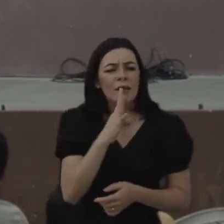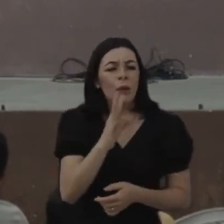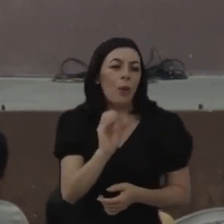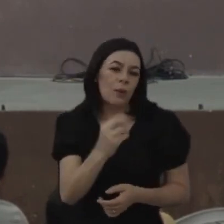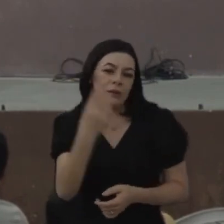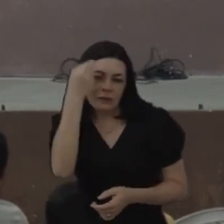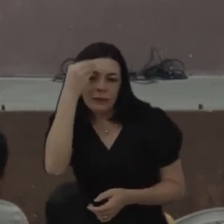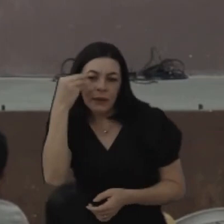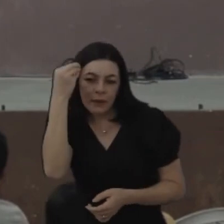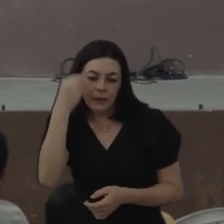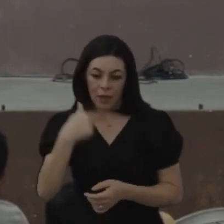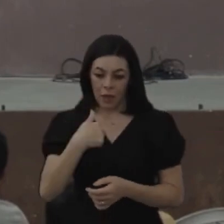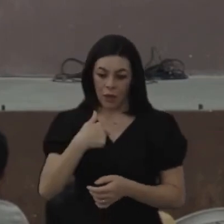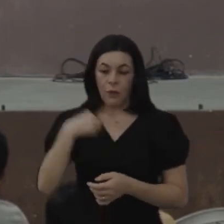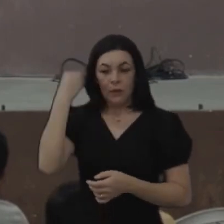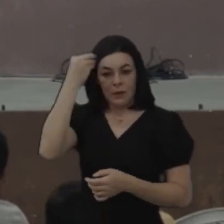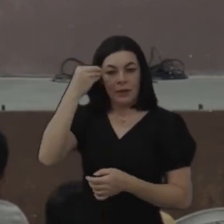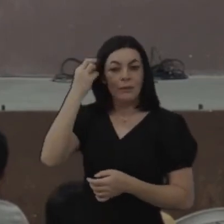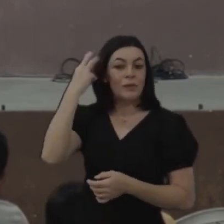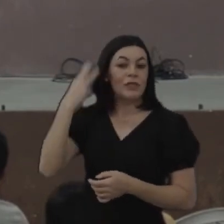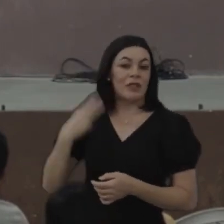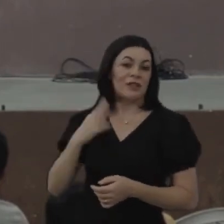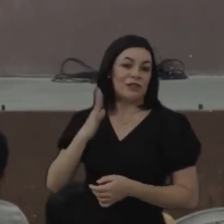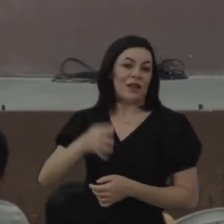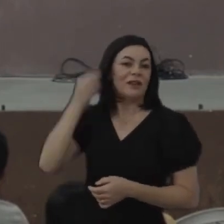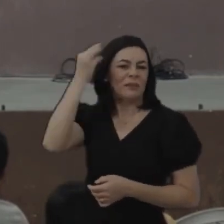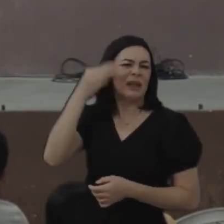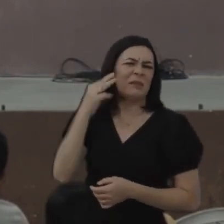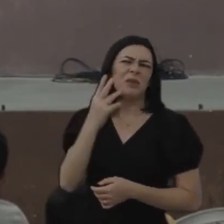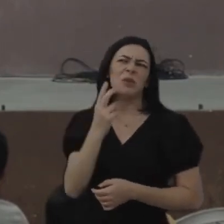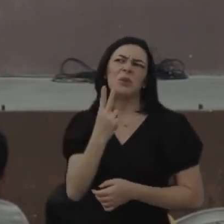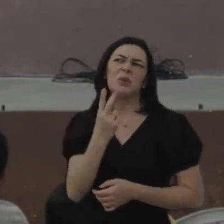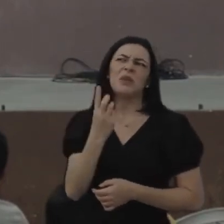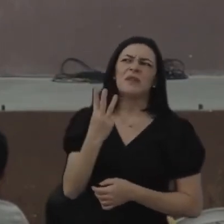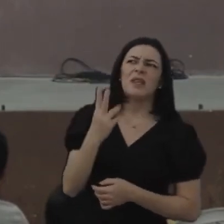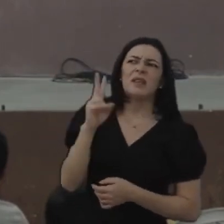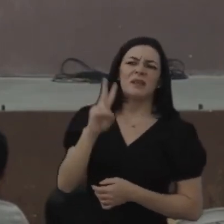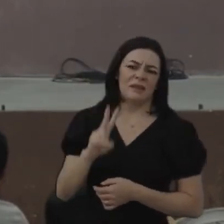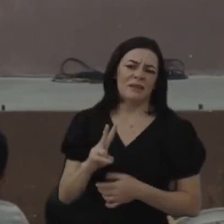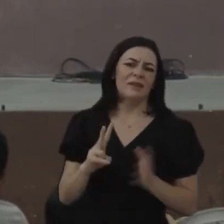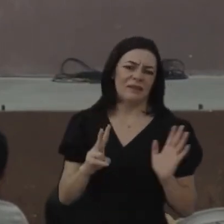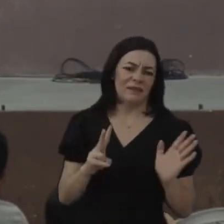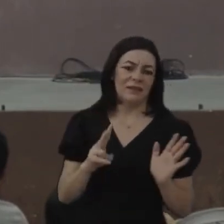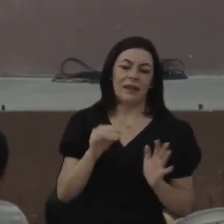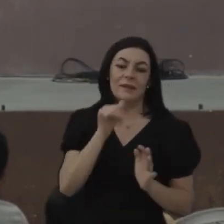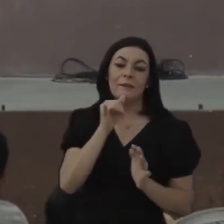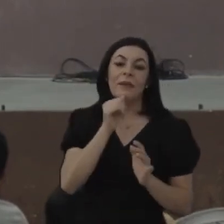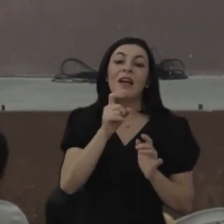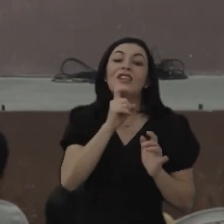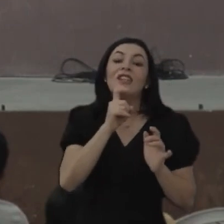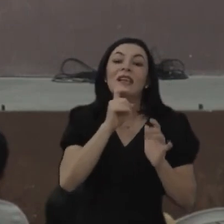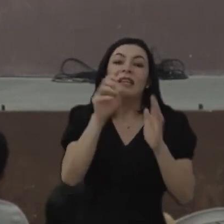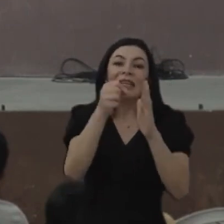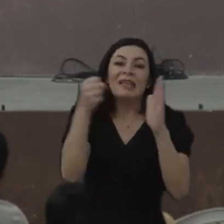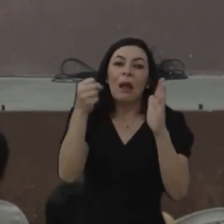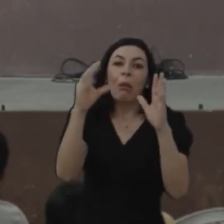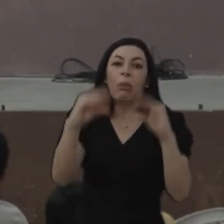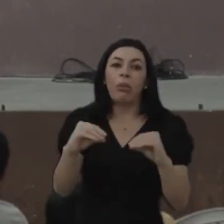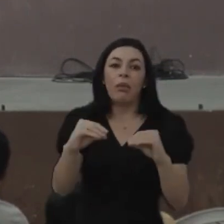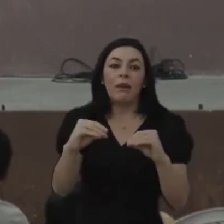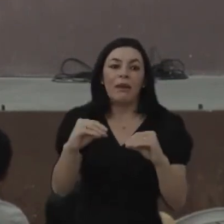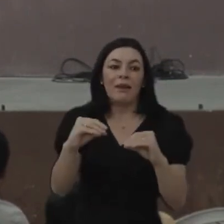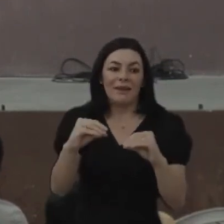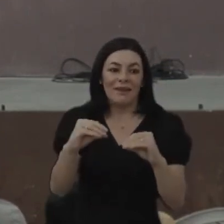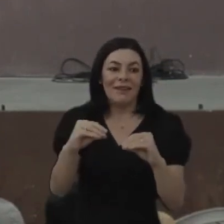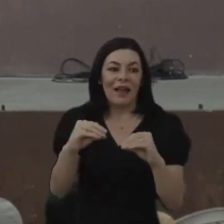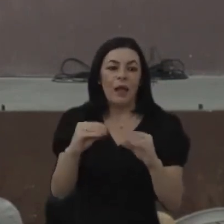experiência. Eu e Michelle, a gente já teve essas experiências umas 2 ou 3 vezes. Quando a sua geladeira queima, e